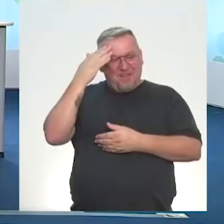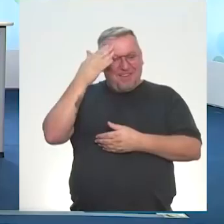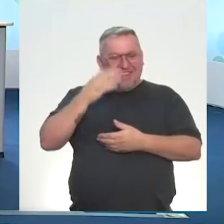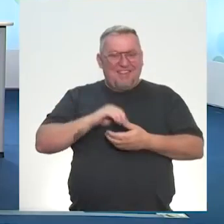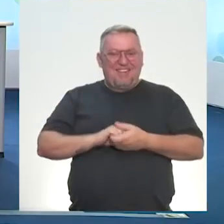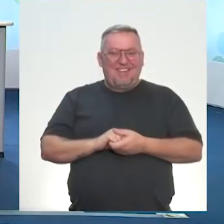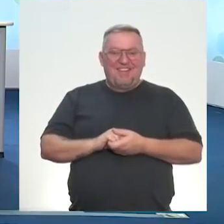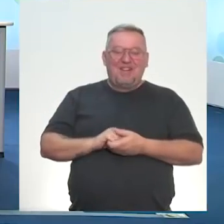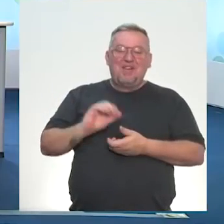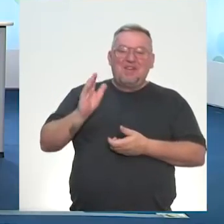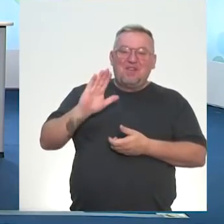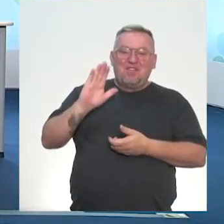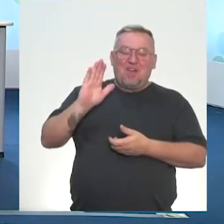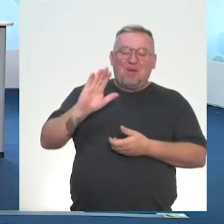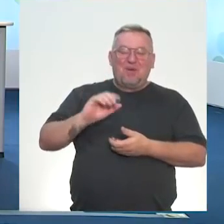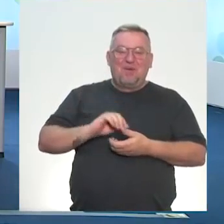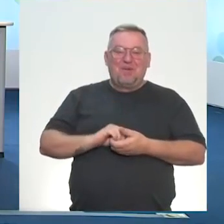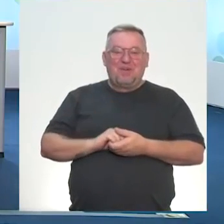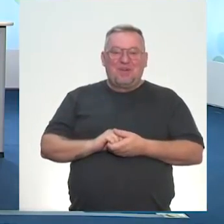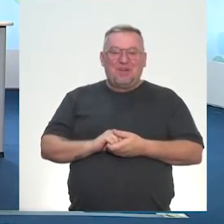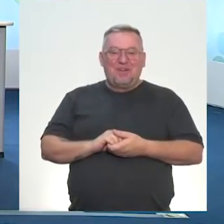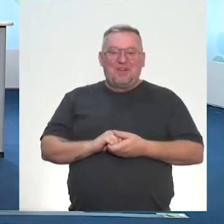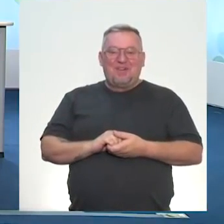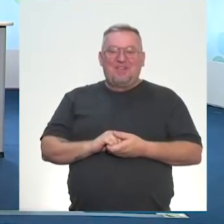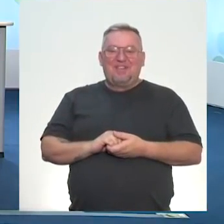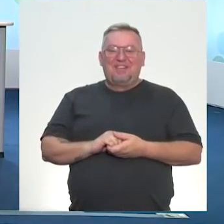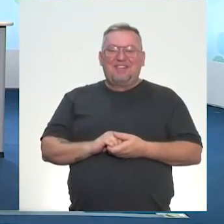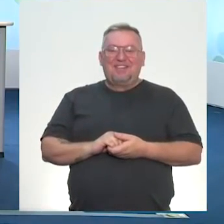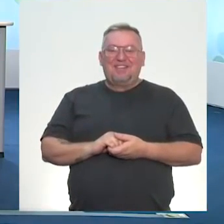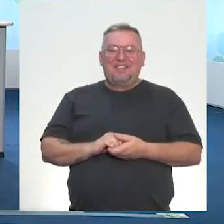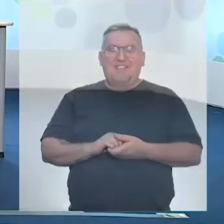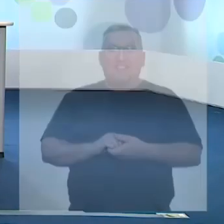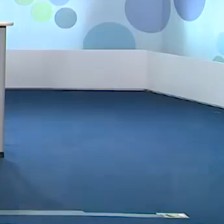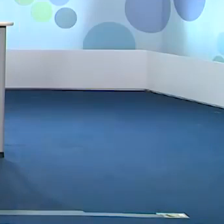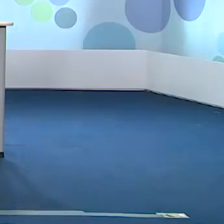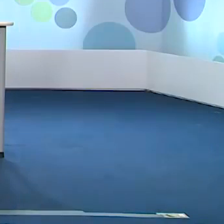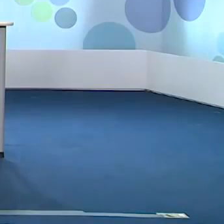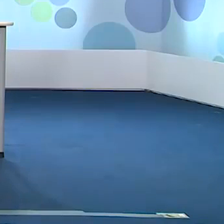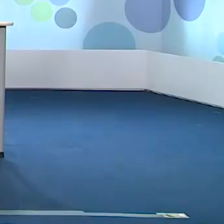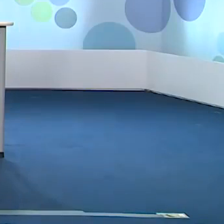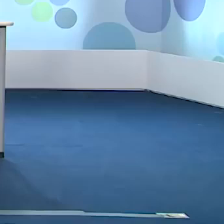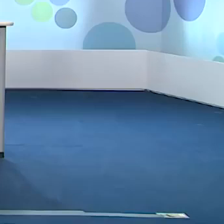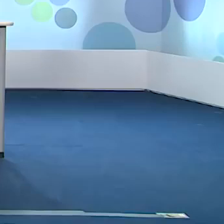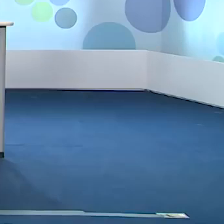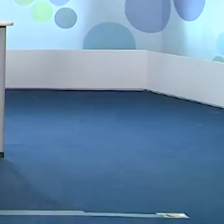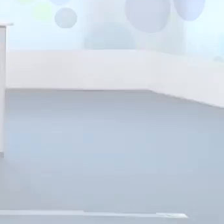Jonas. Obrigado a todos. Até a próxima, 7º ano. Tchau, tchau. Tchau, tchau. Um cheiro. Até a próxima.